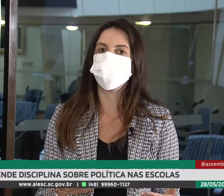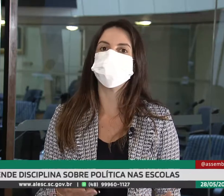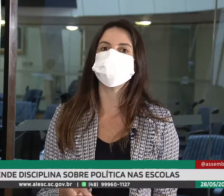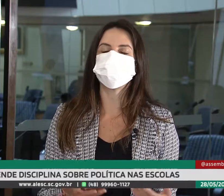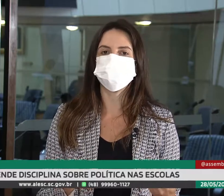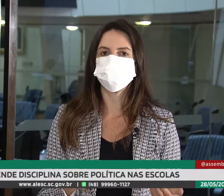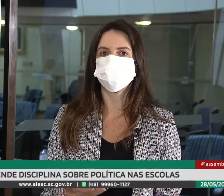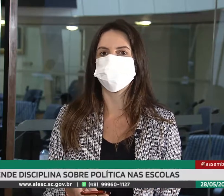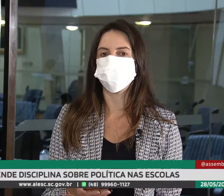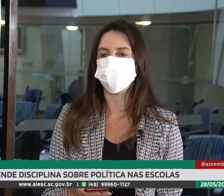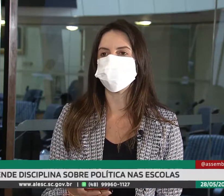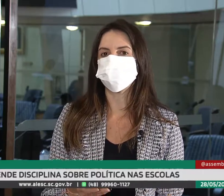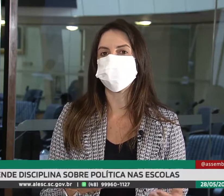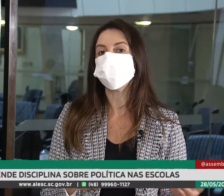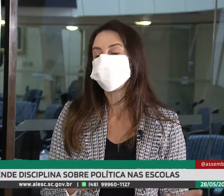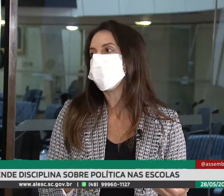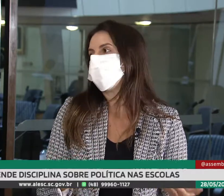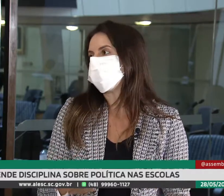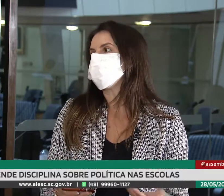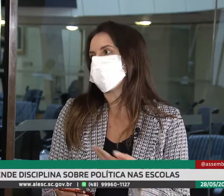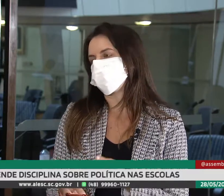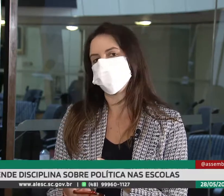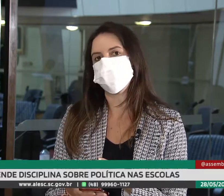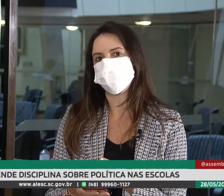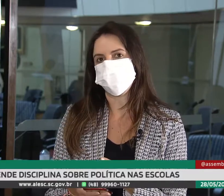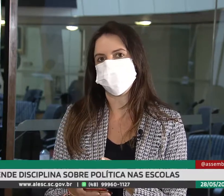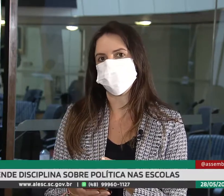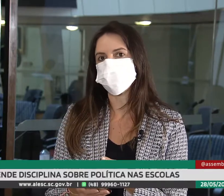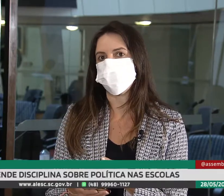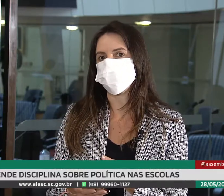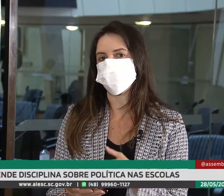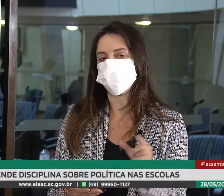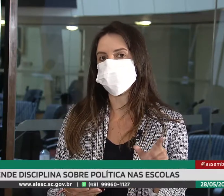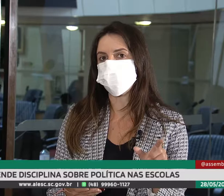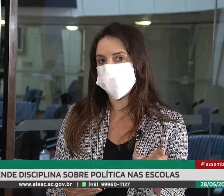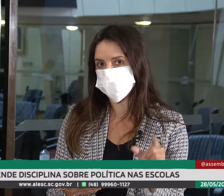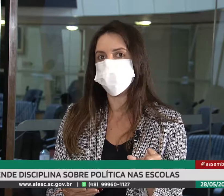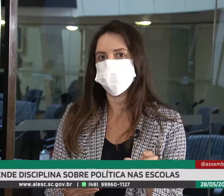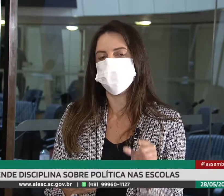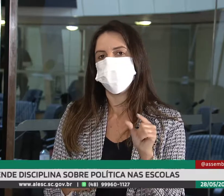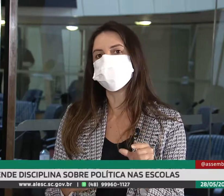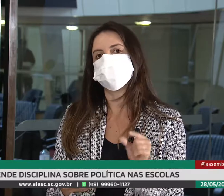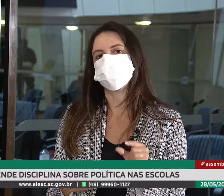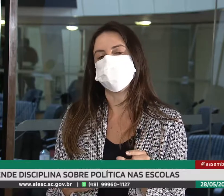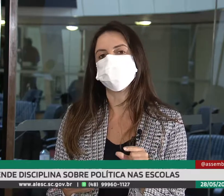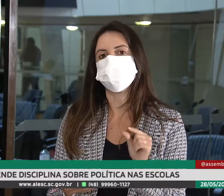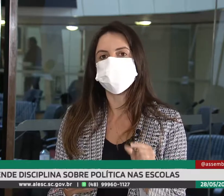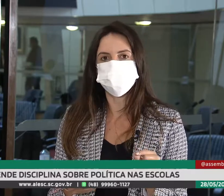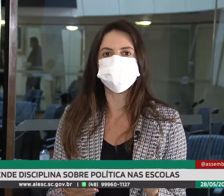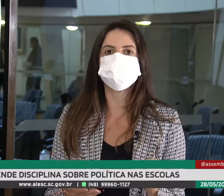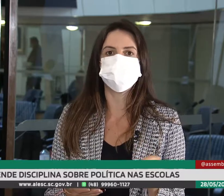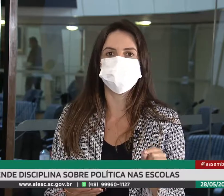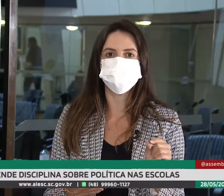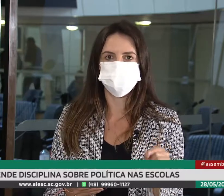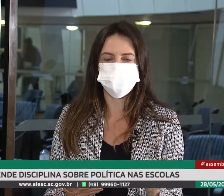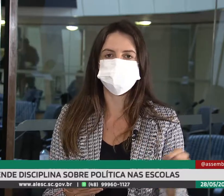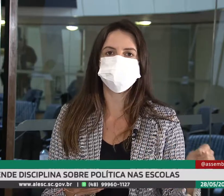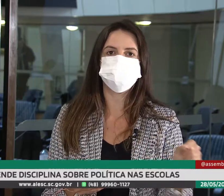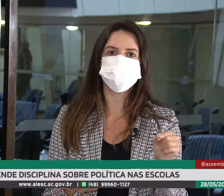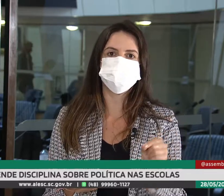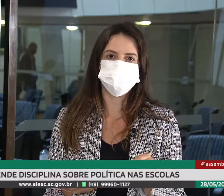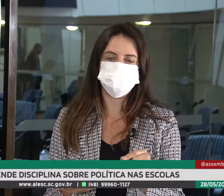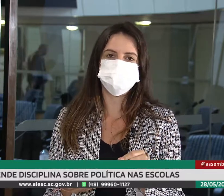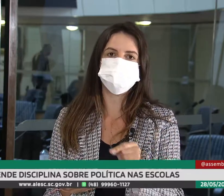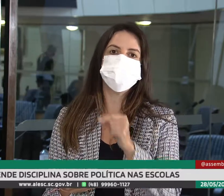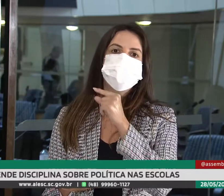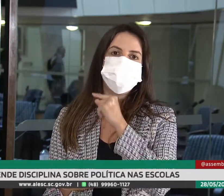isso, ao conhecimento sobre política, para que seja implantada nas escolas. A gente separou um trechinho desse pronunciamento dele,